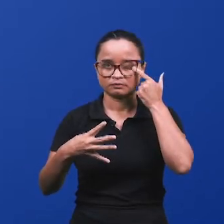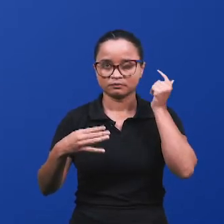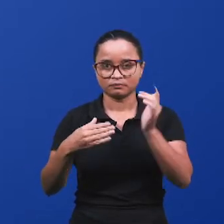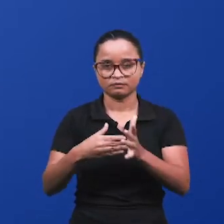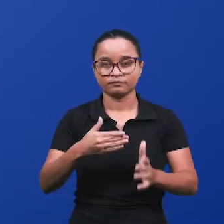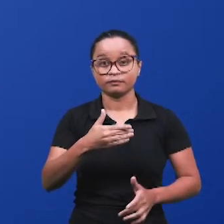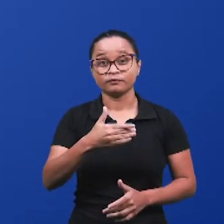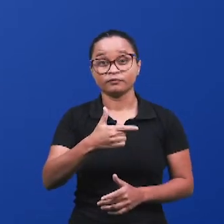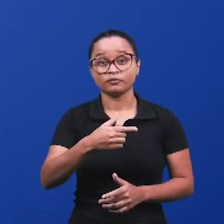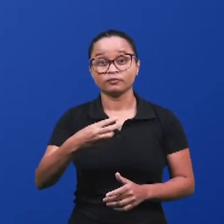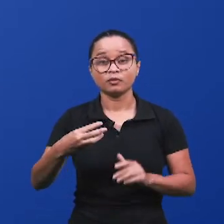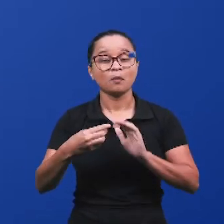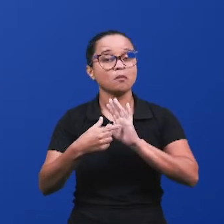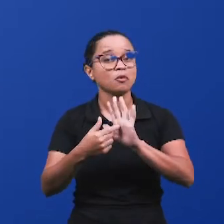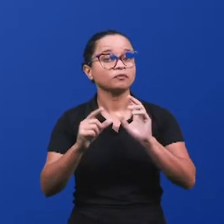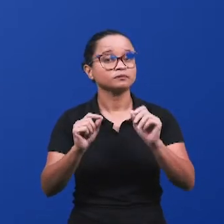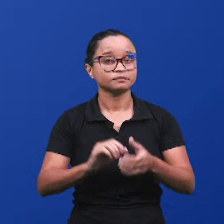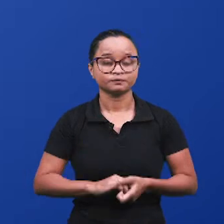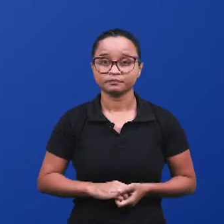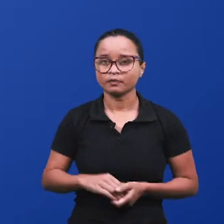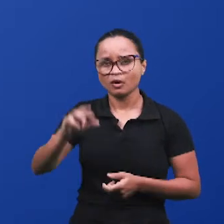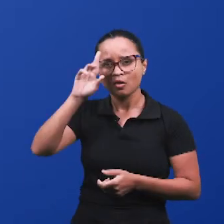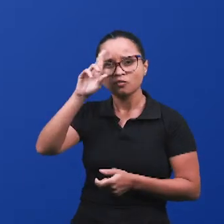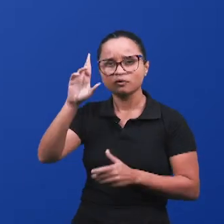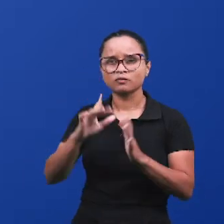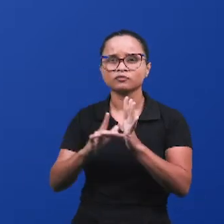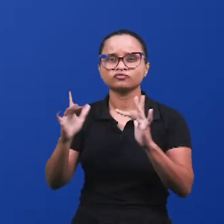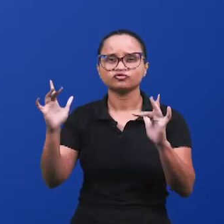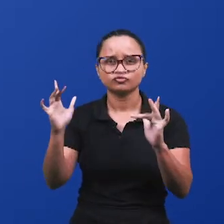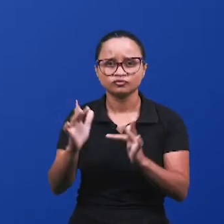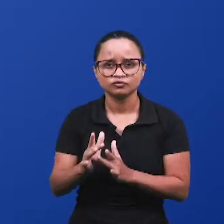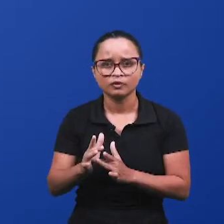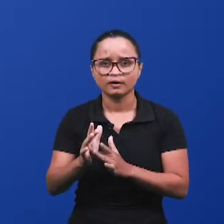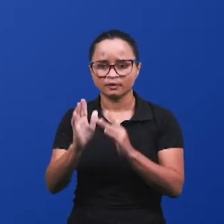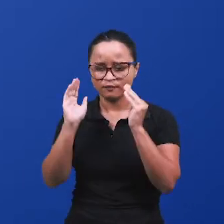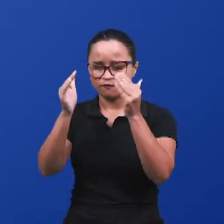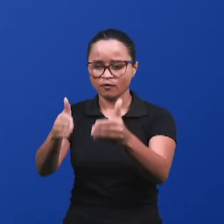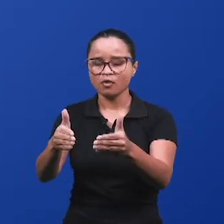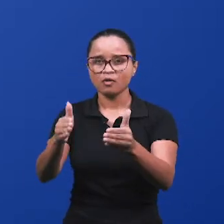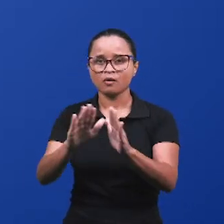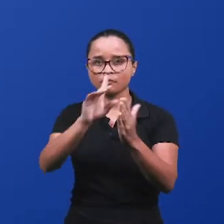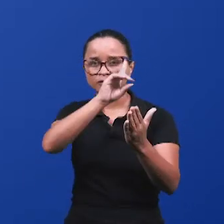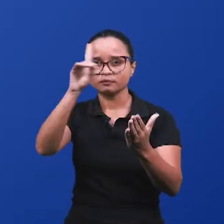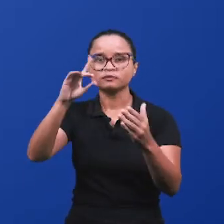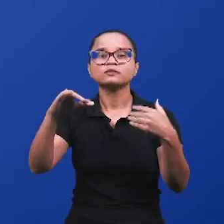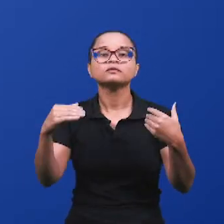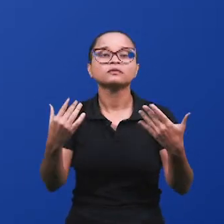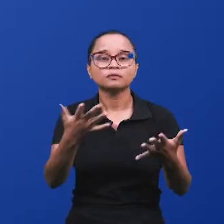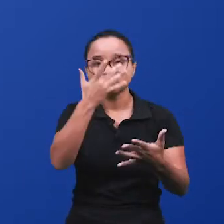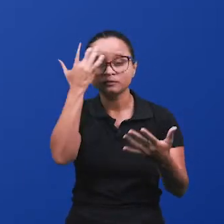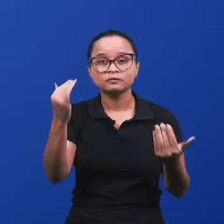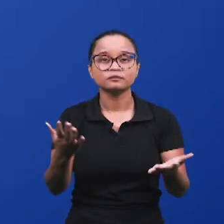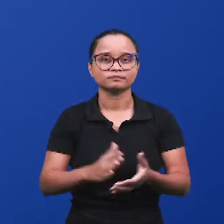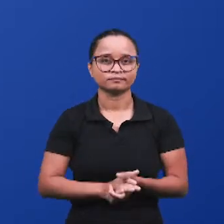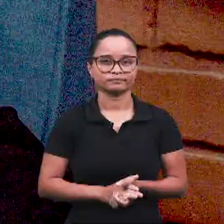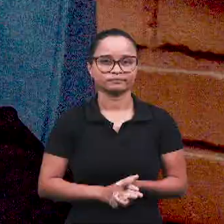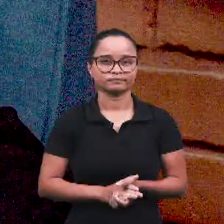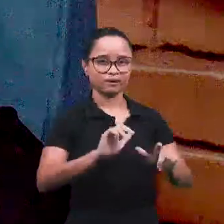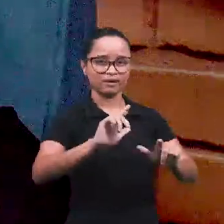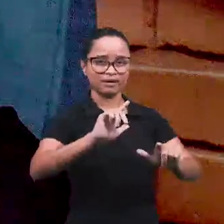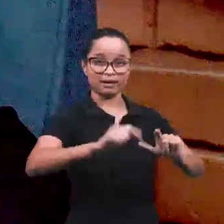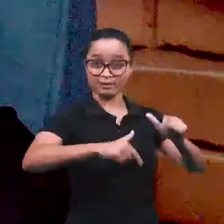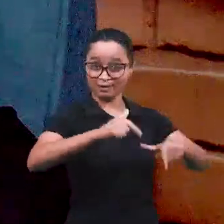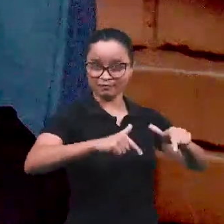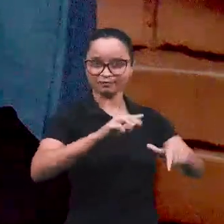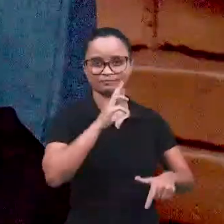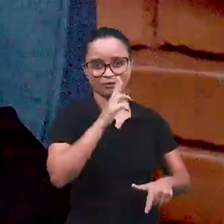responde: a quem o Senhor Jesus está dirigindo a palavra? A Israel. A paz do Senhor Jesus.